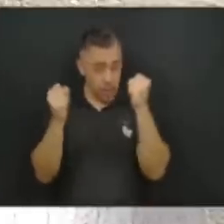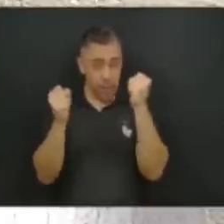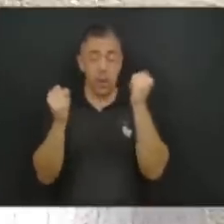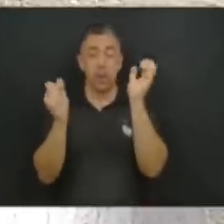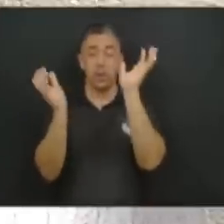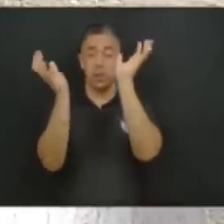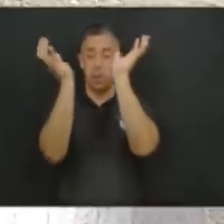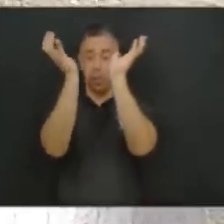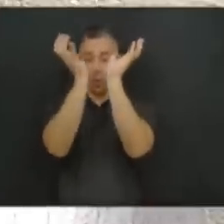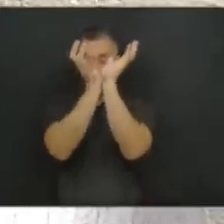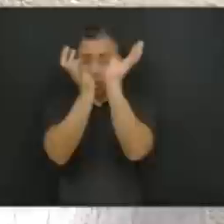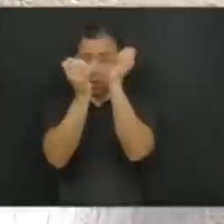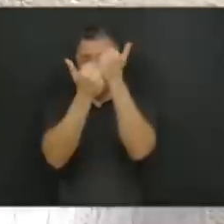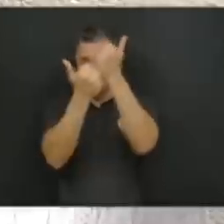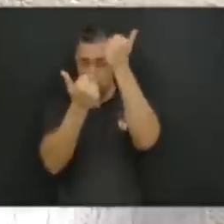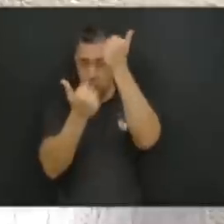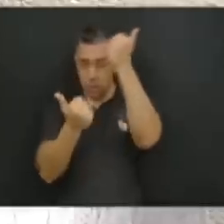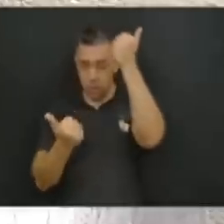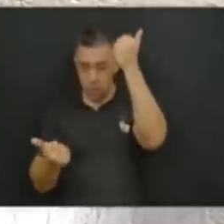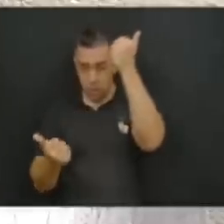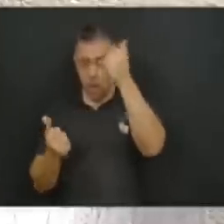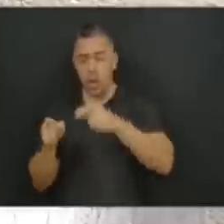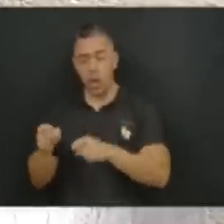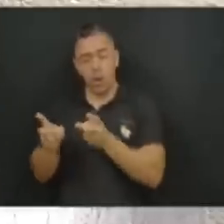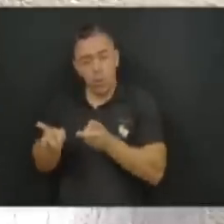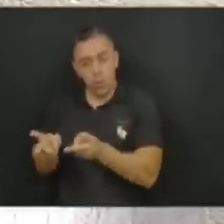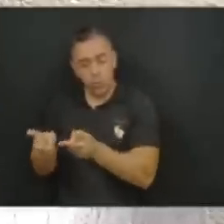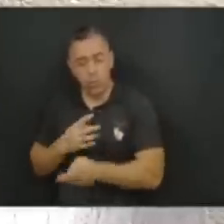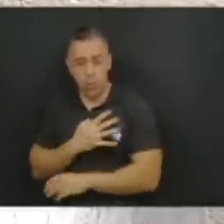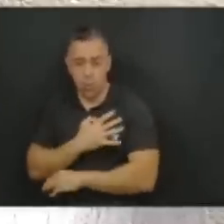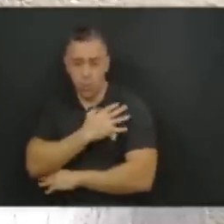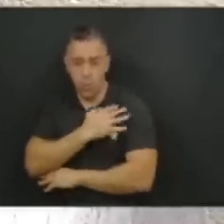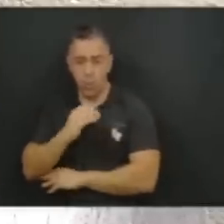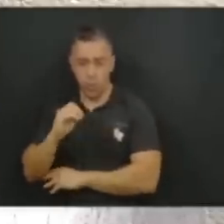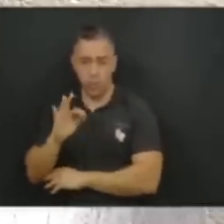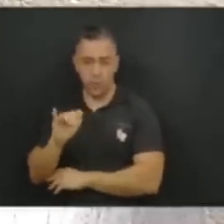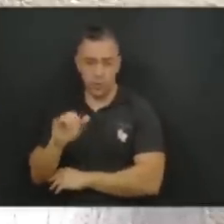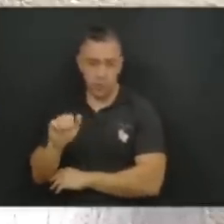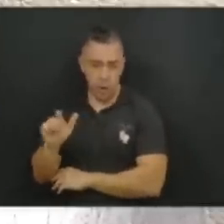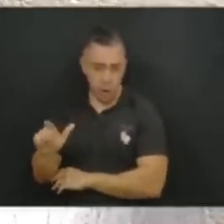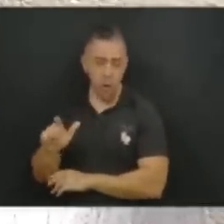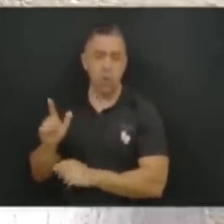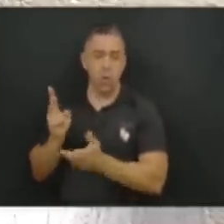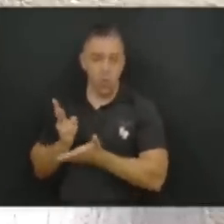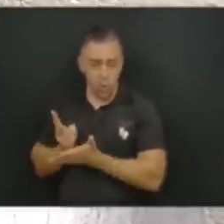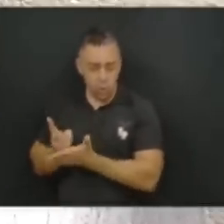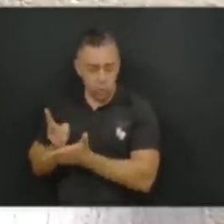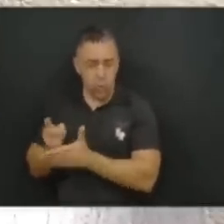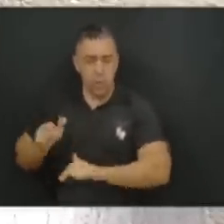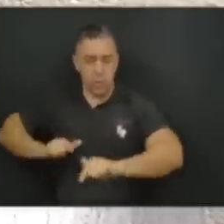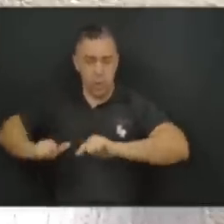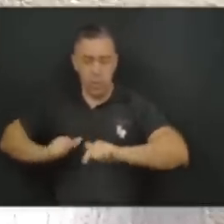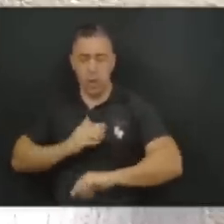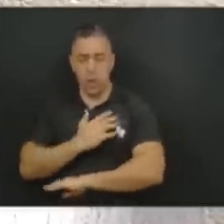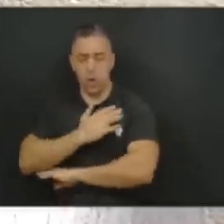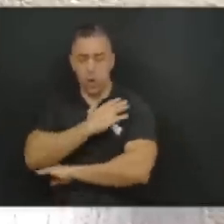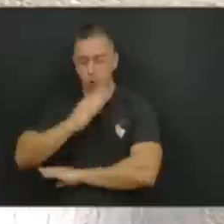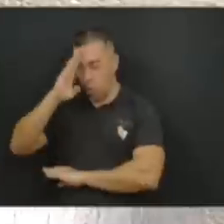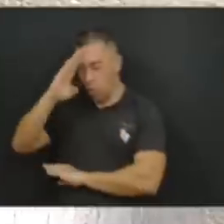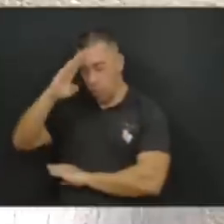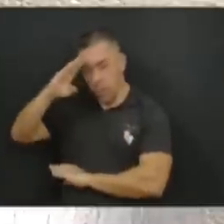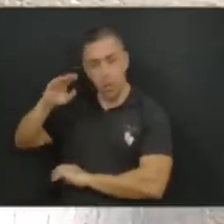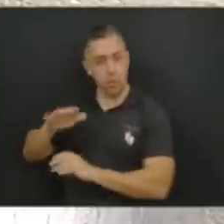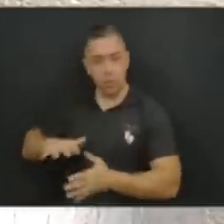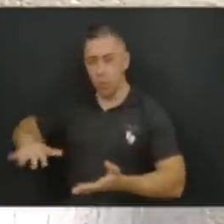porque o nosso oficiais eles podem continuar sendo Comandante de qualquer operação que